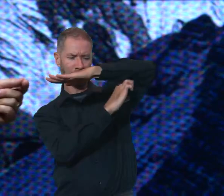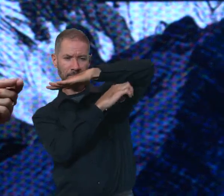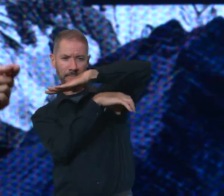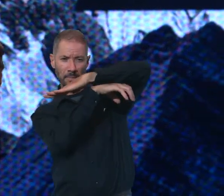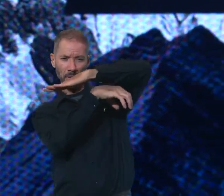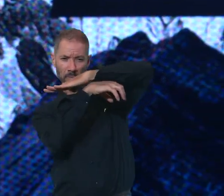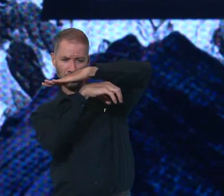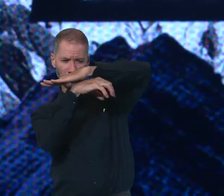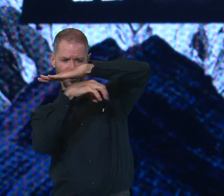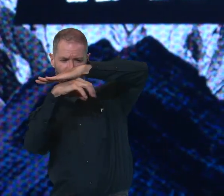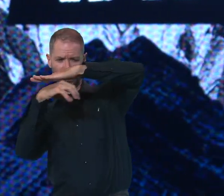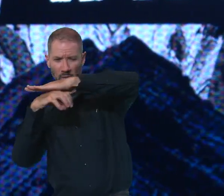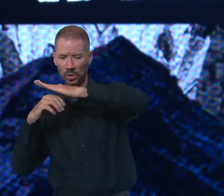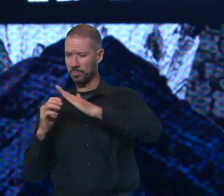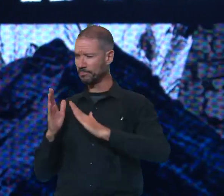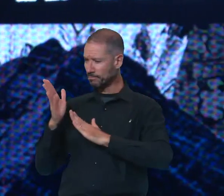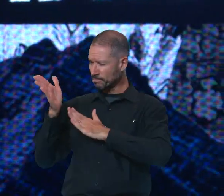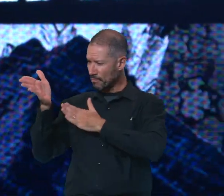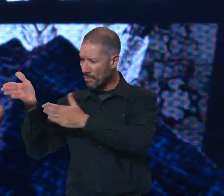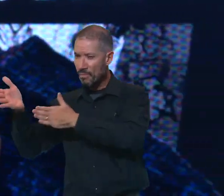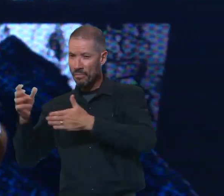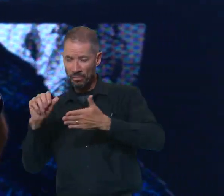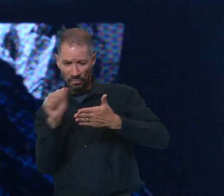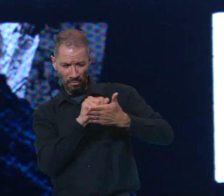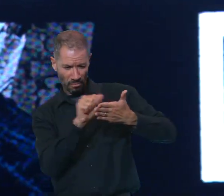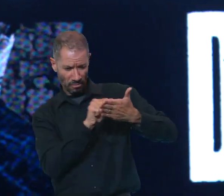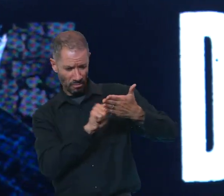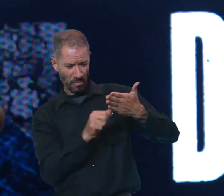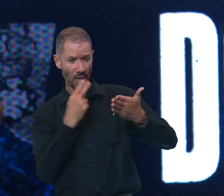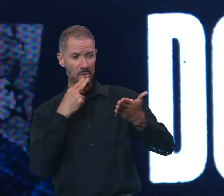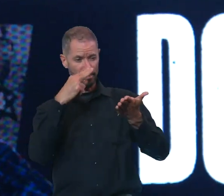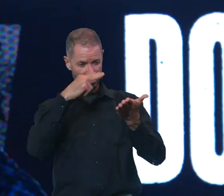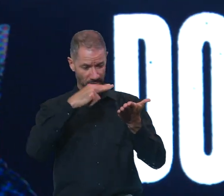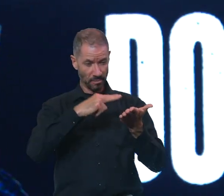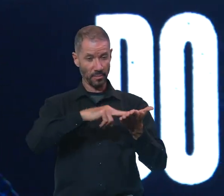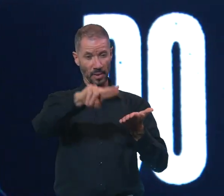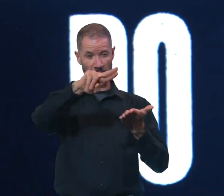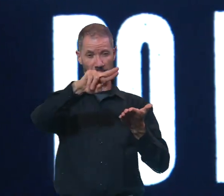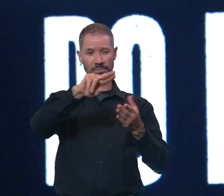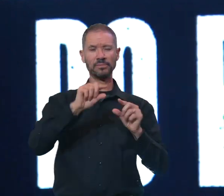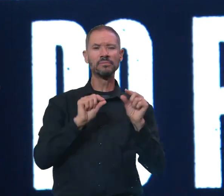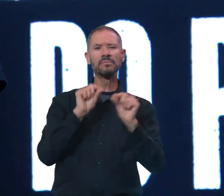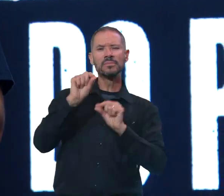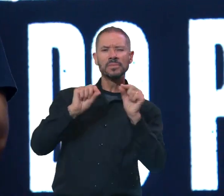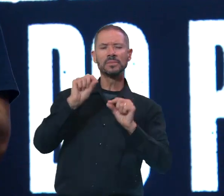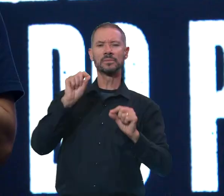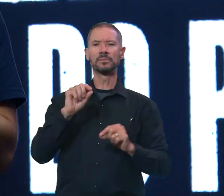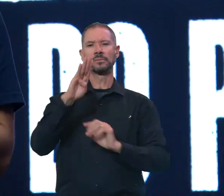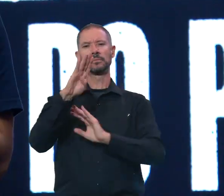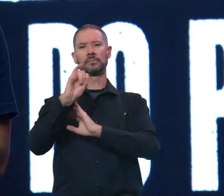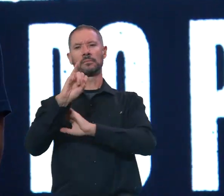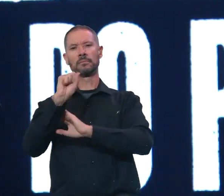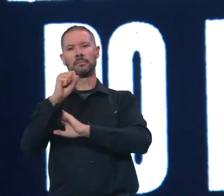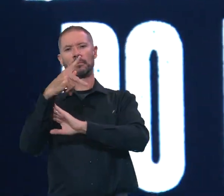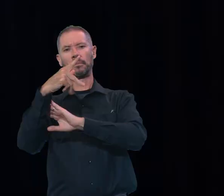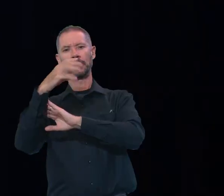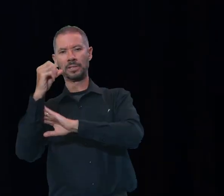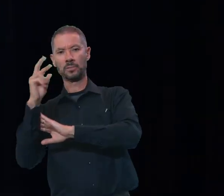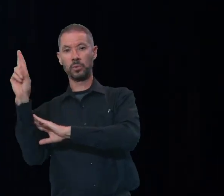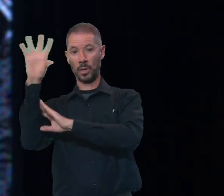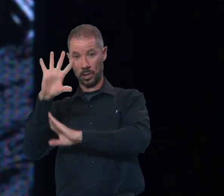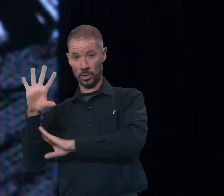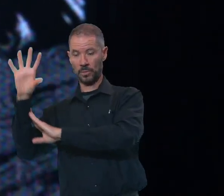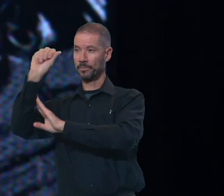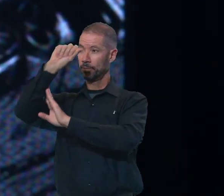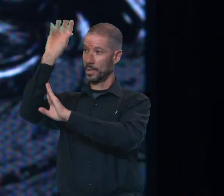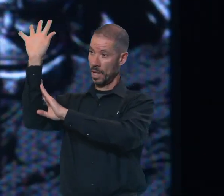o percurso ele começa a escrever algumas cartas, e ele escreve uma carta para o grande bispo de uma região das igrejas da Ásia